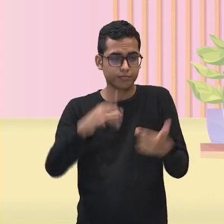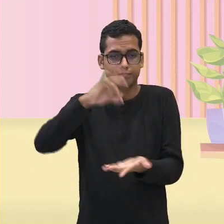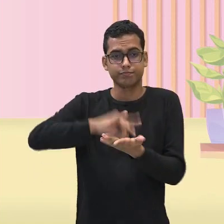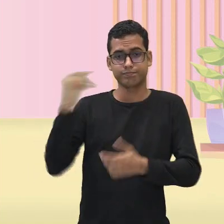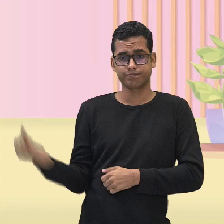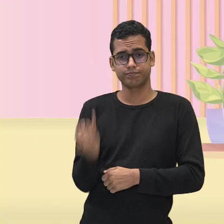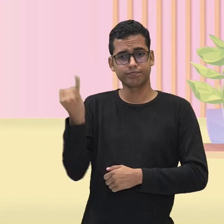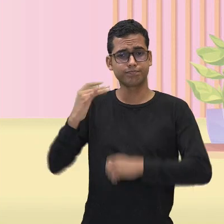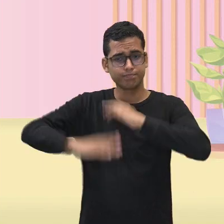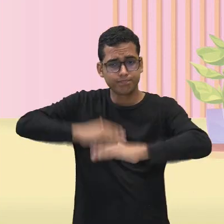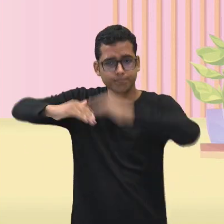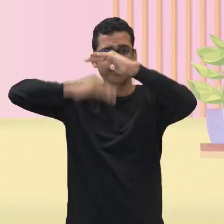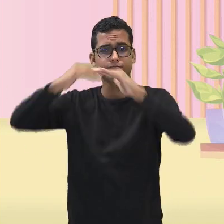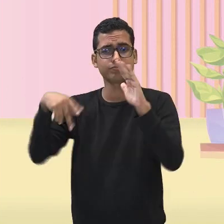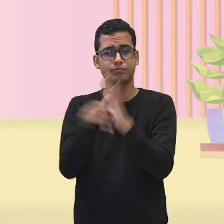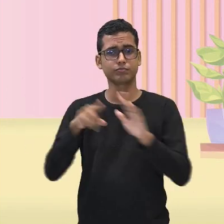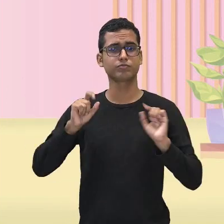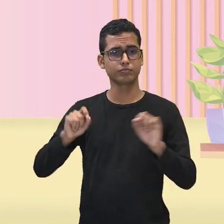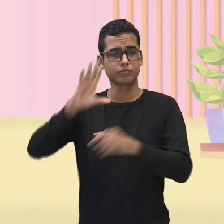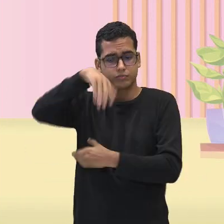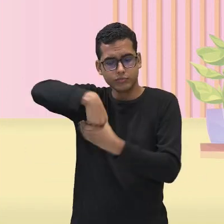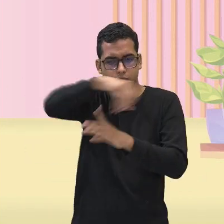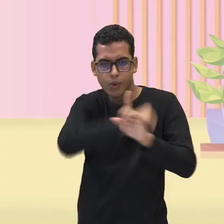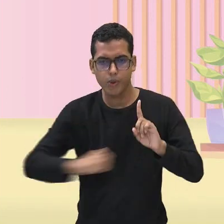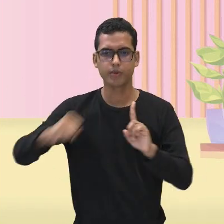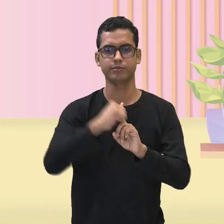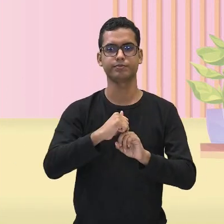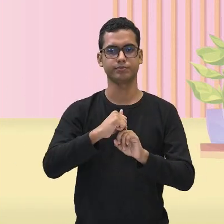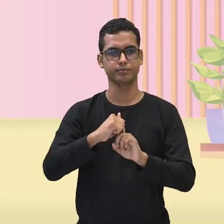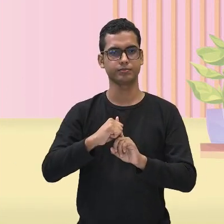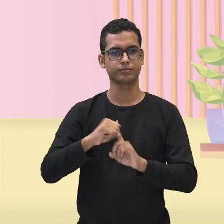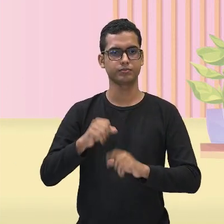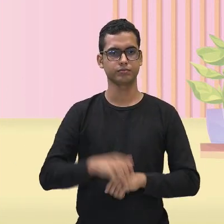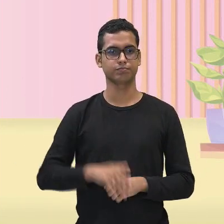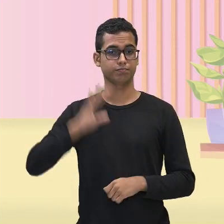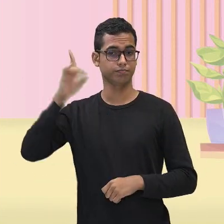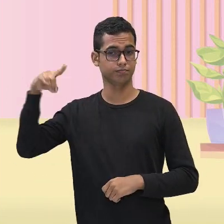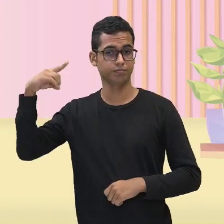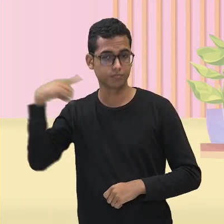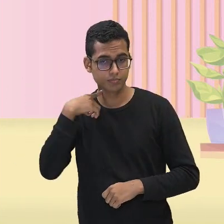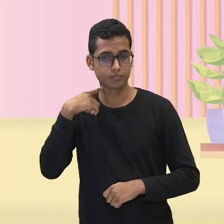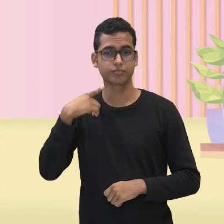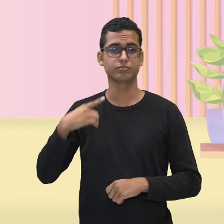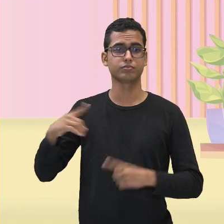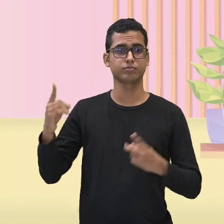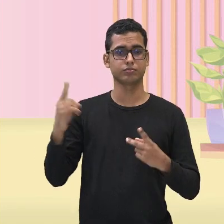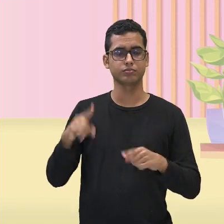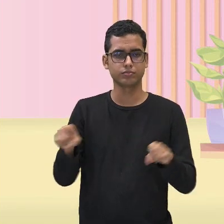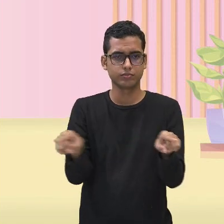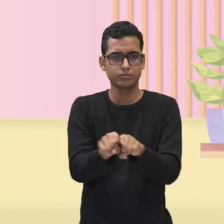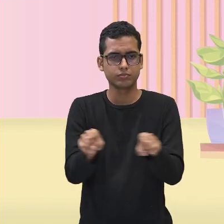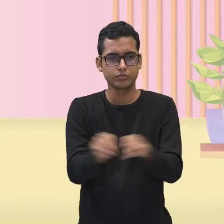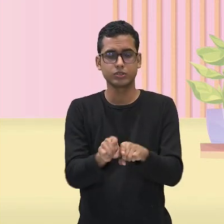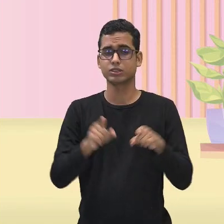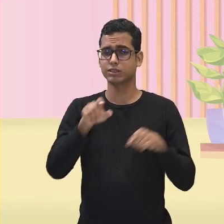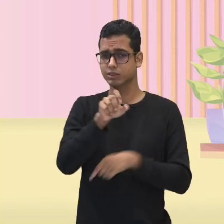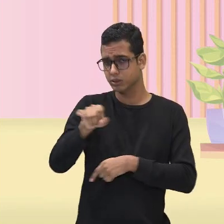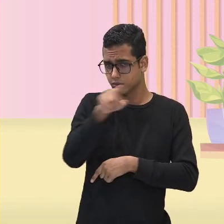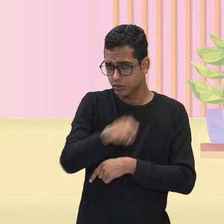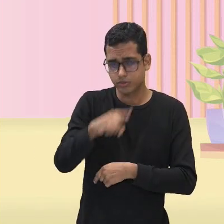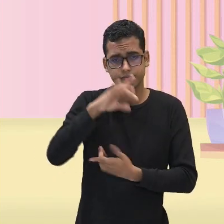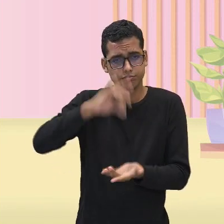no desenvolvimento aí da nossa sociedade. Por exemplo, o advogado, né, que caso necessite